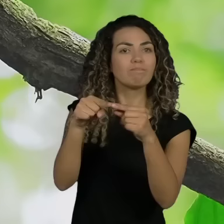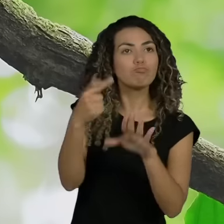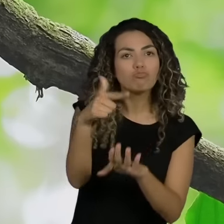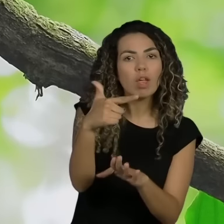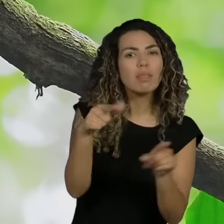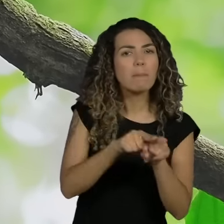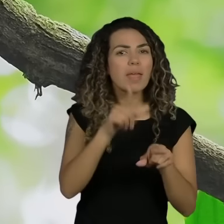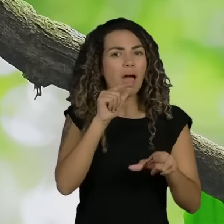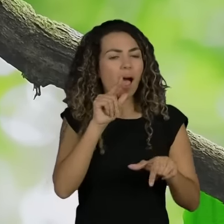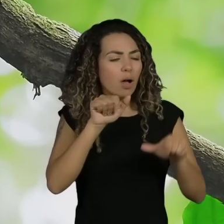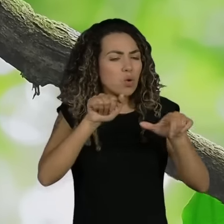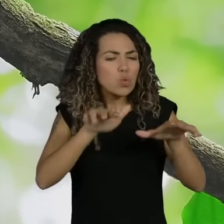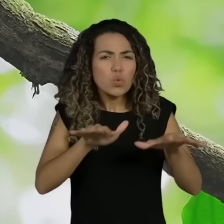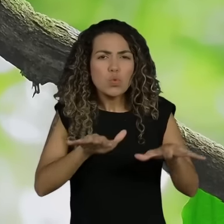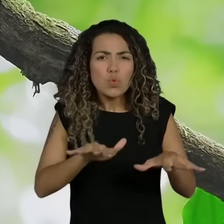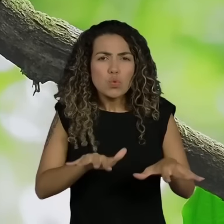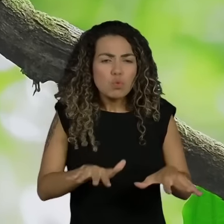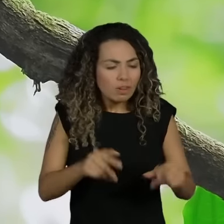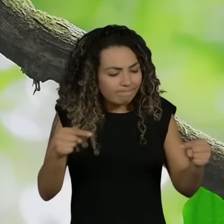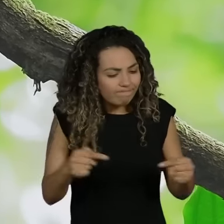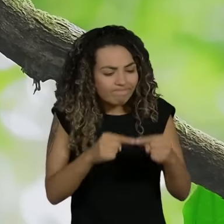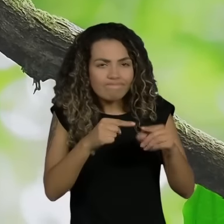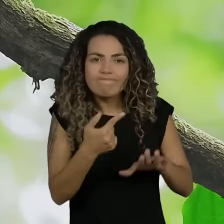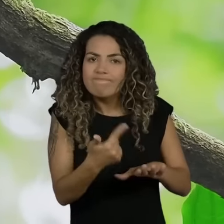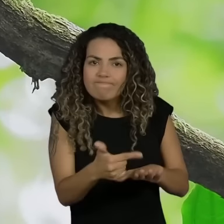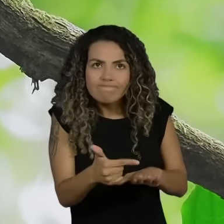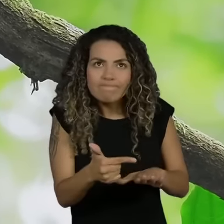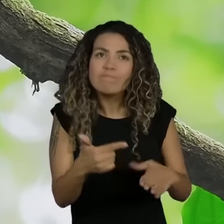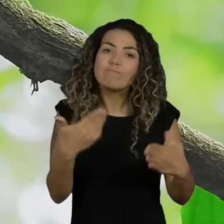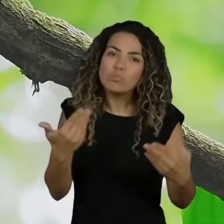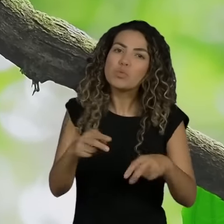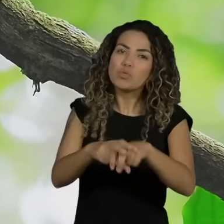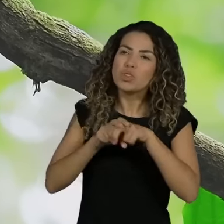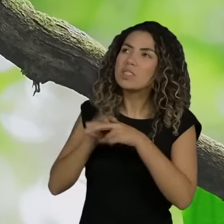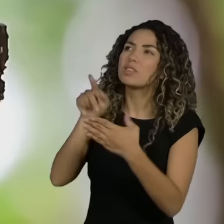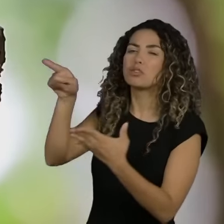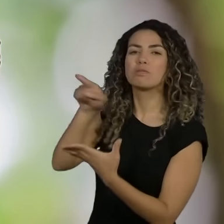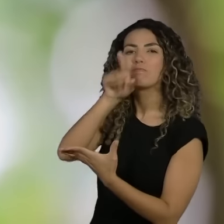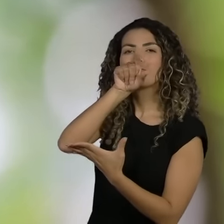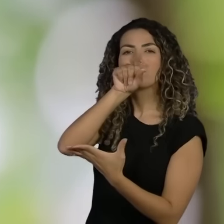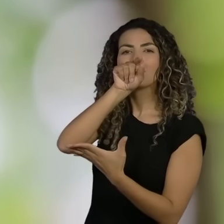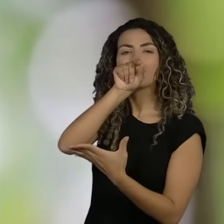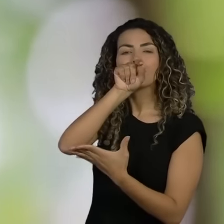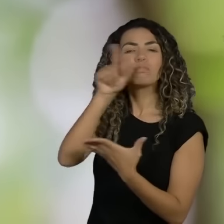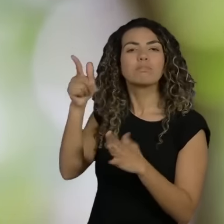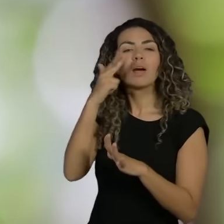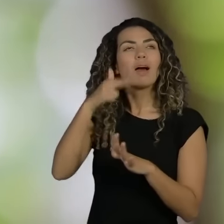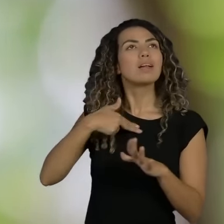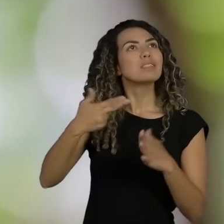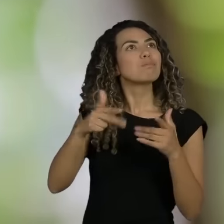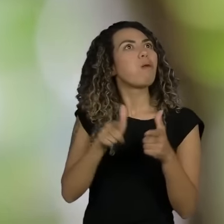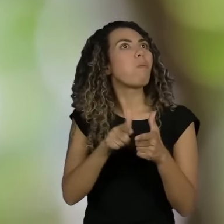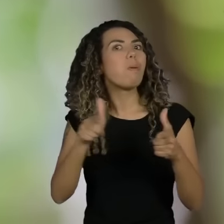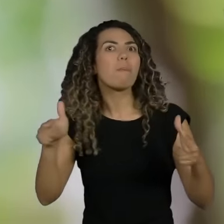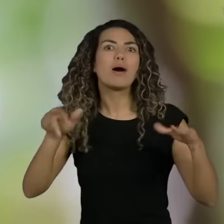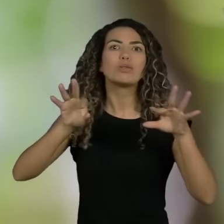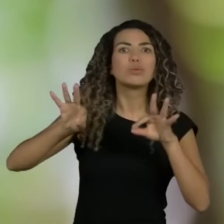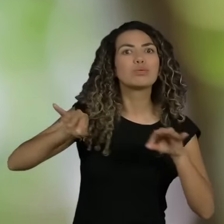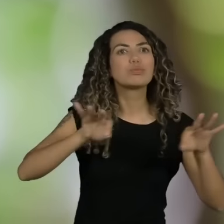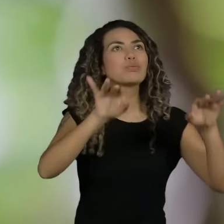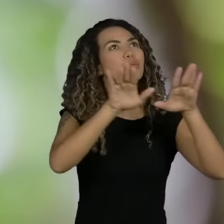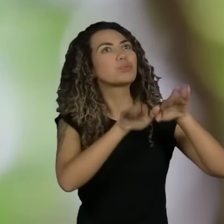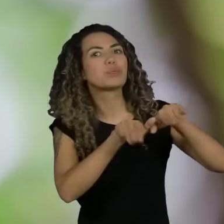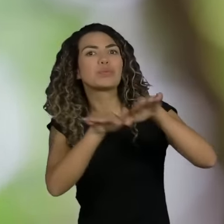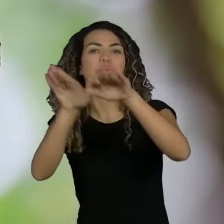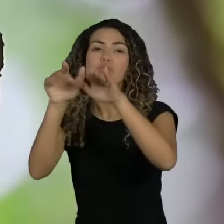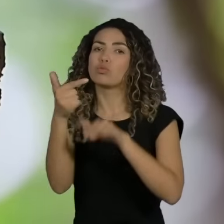adequada, impede que essas espécies elas se perpetuem na floresta. A gente sabe